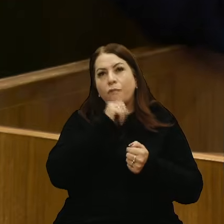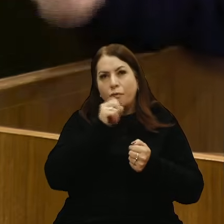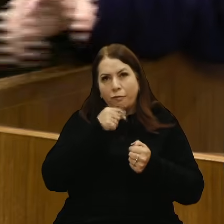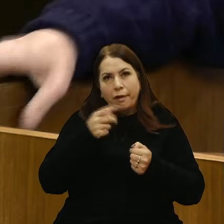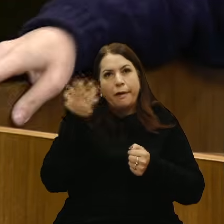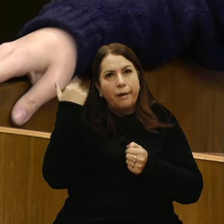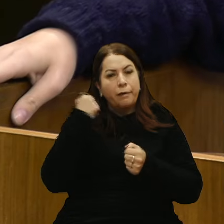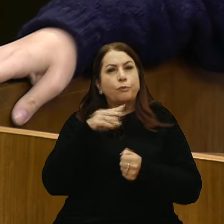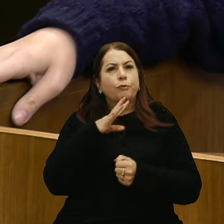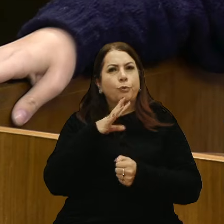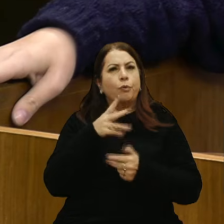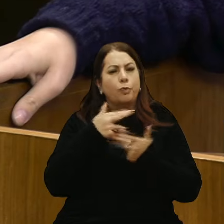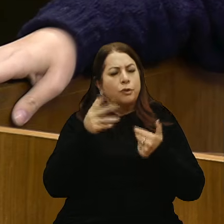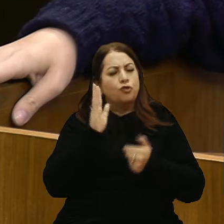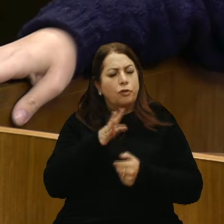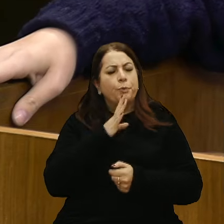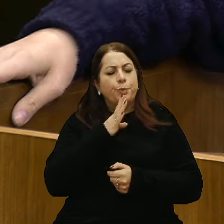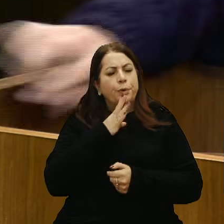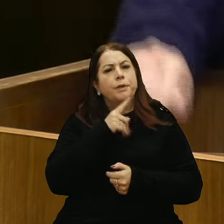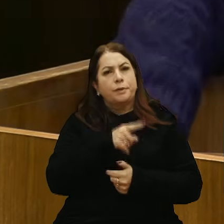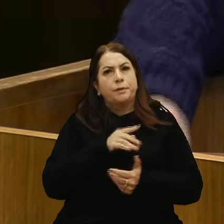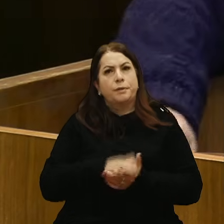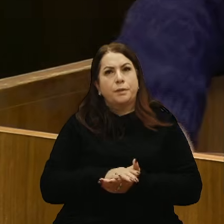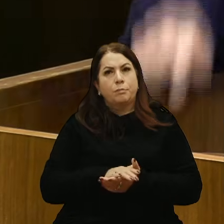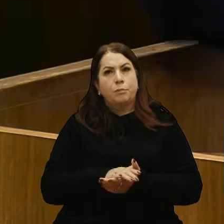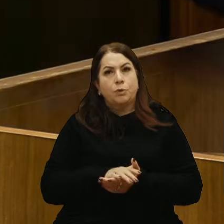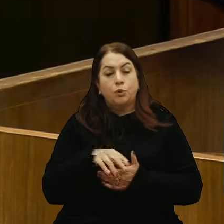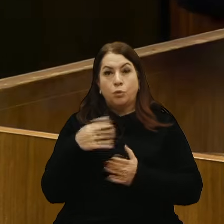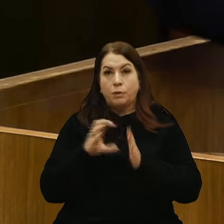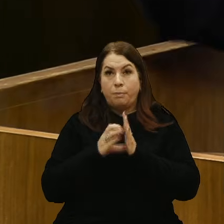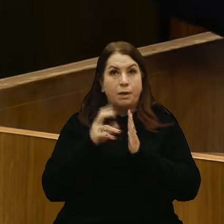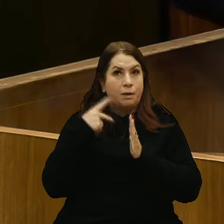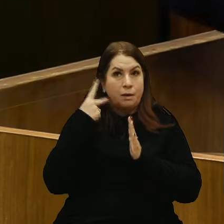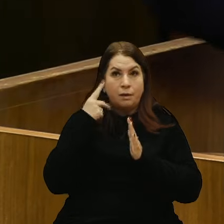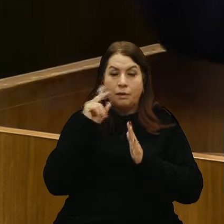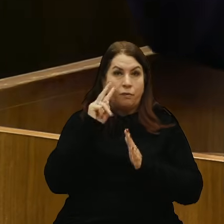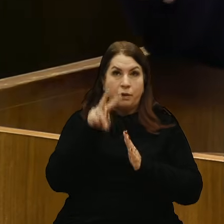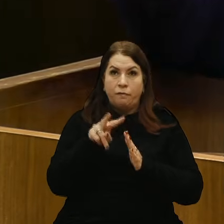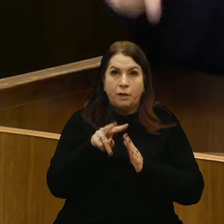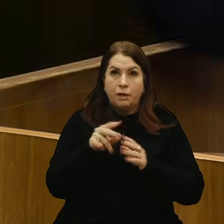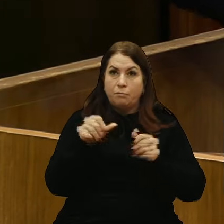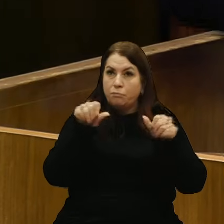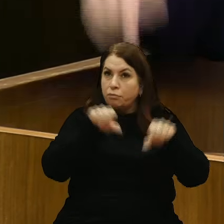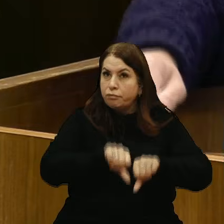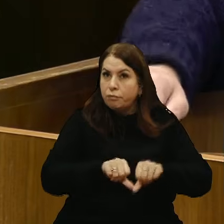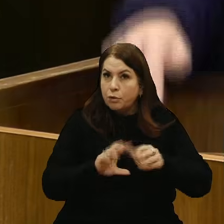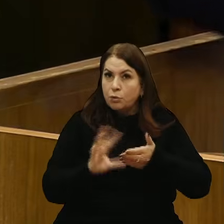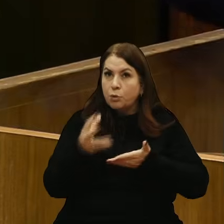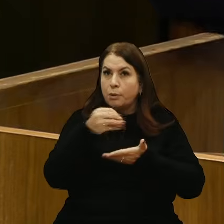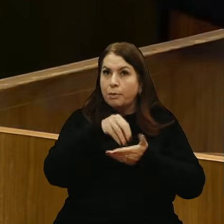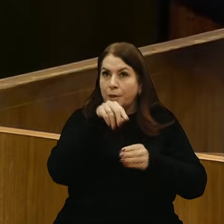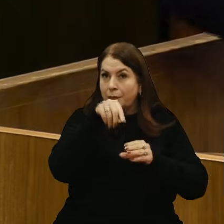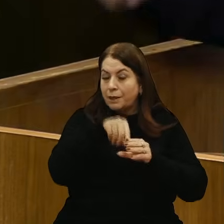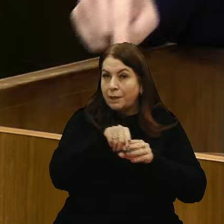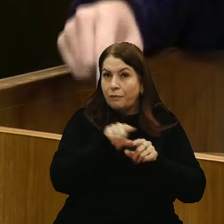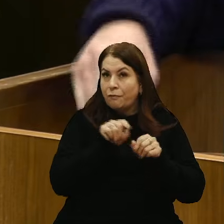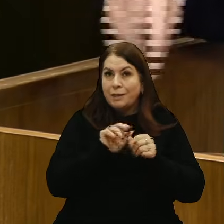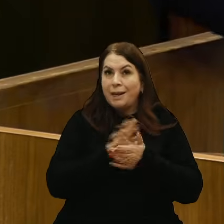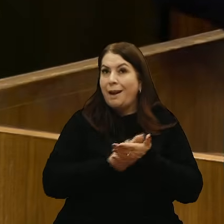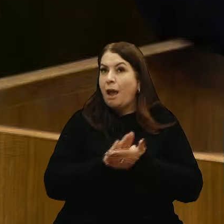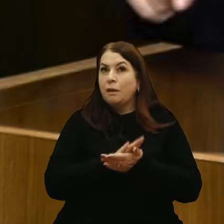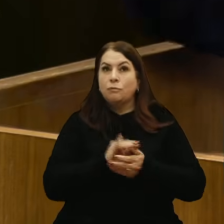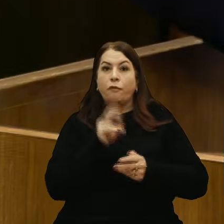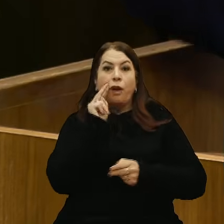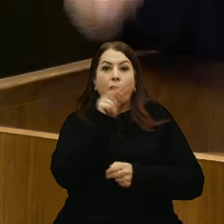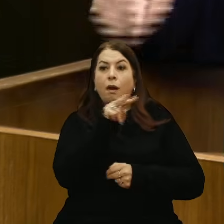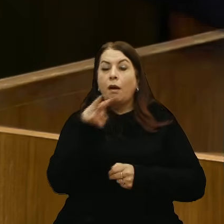nós já conhecemos. A nossa bancada não vai ver a destruição da Codeca por dentro e não fazer nada.